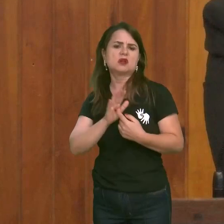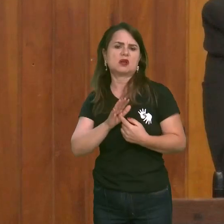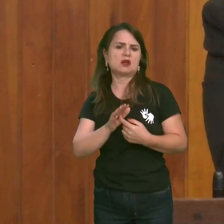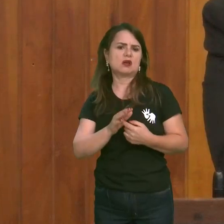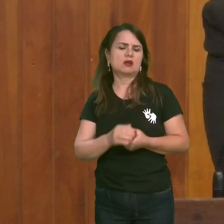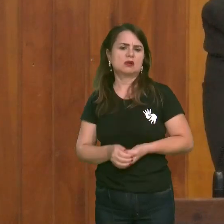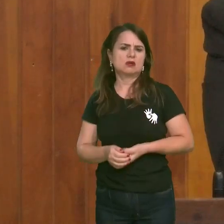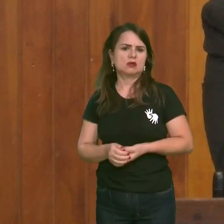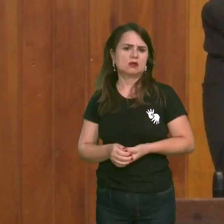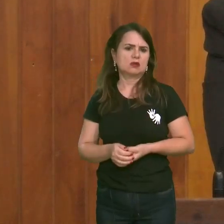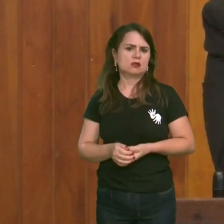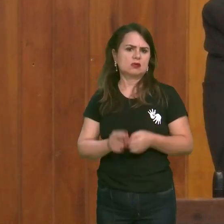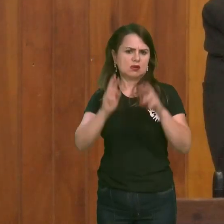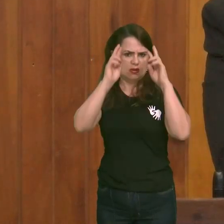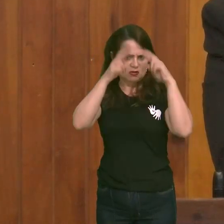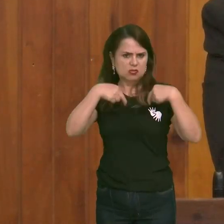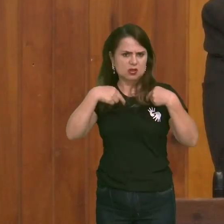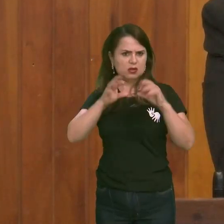vereador